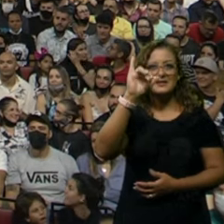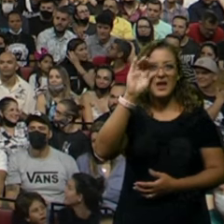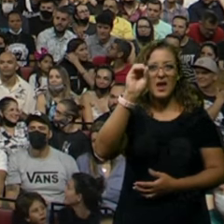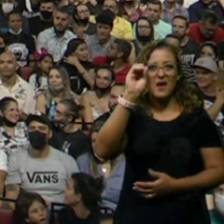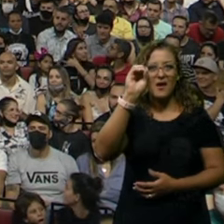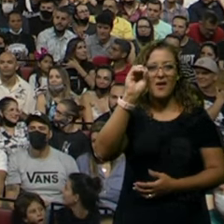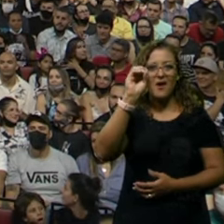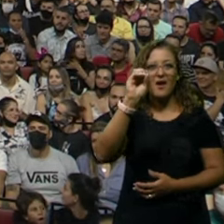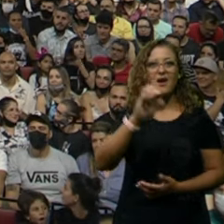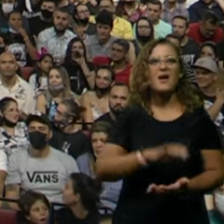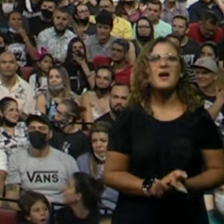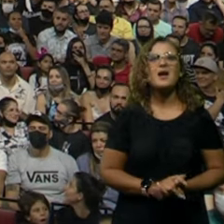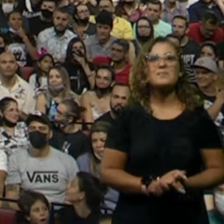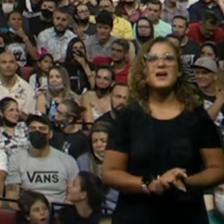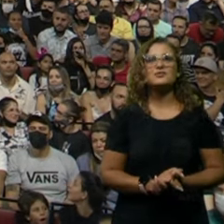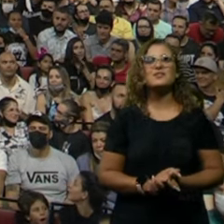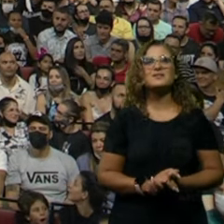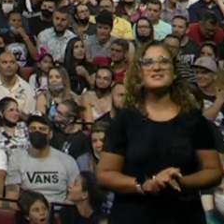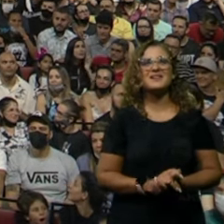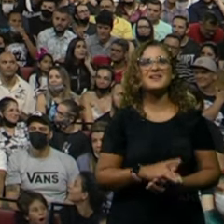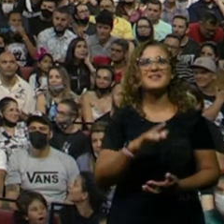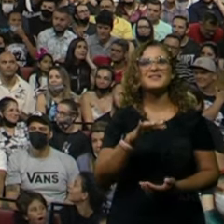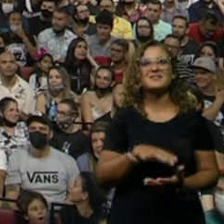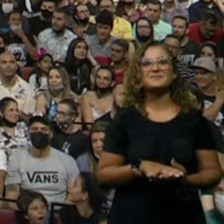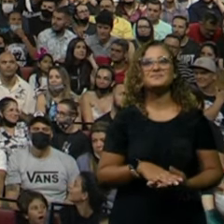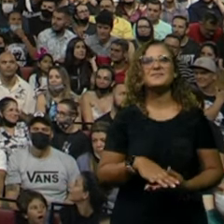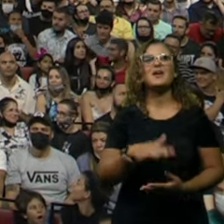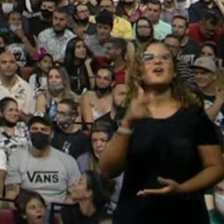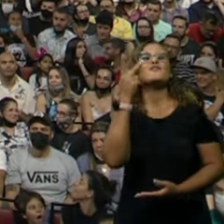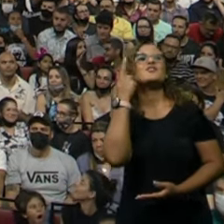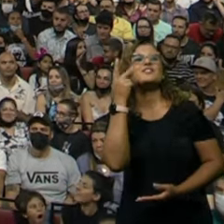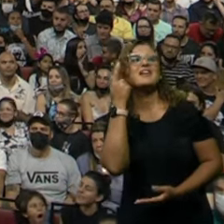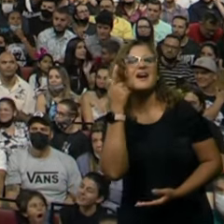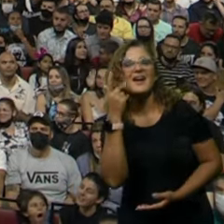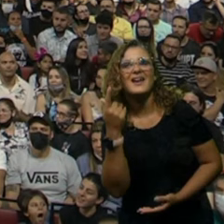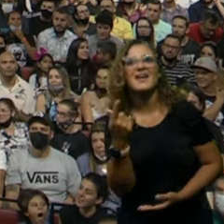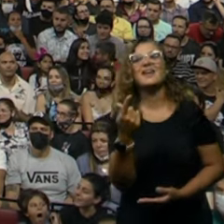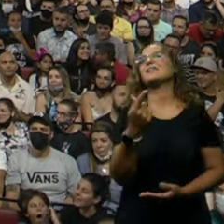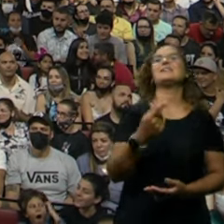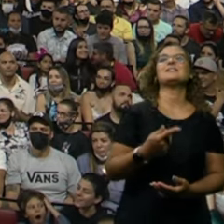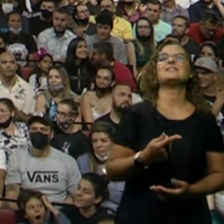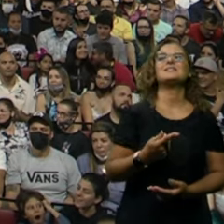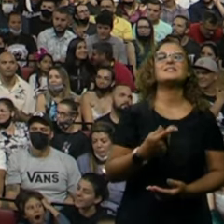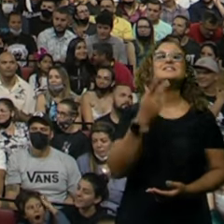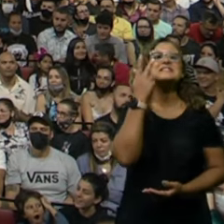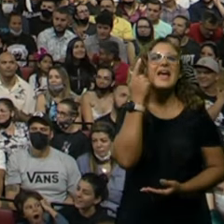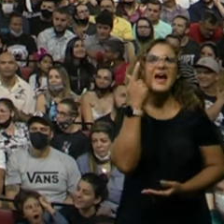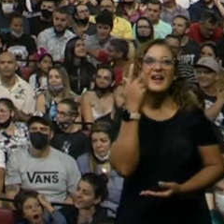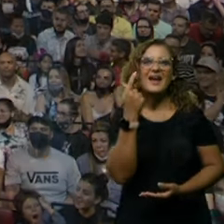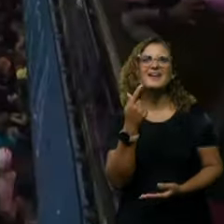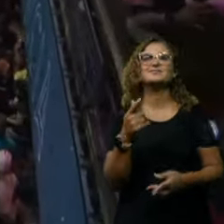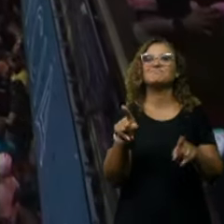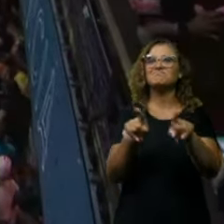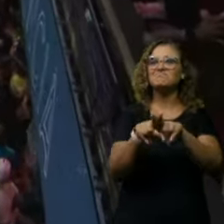mas Fortaleza Ceará que que é Petrolina